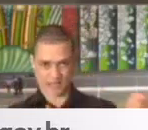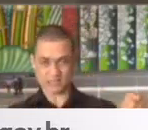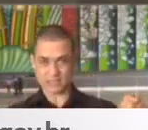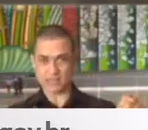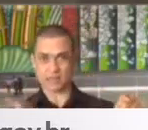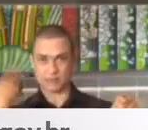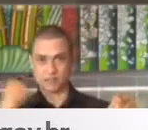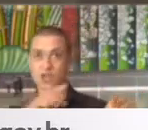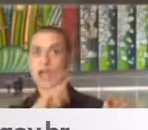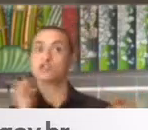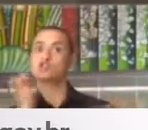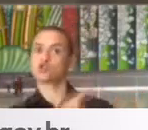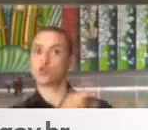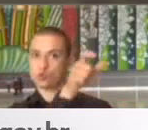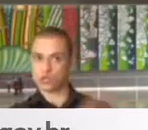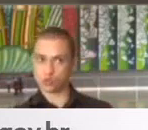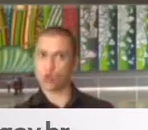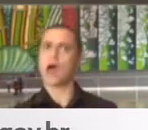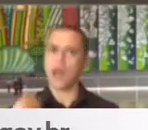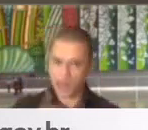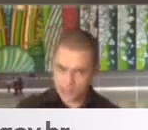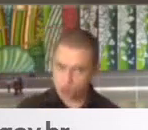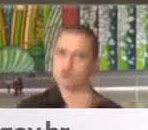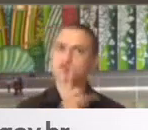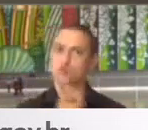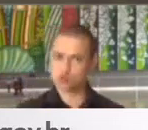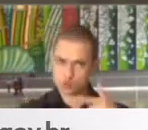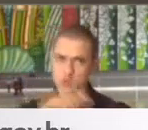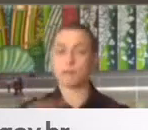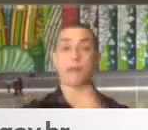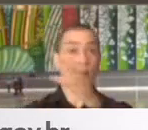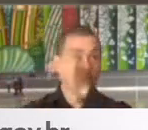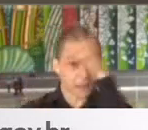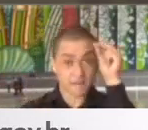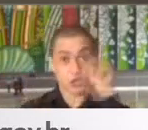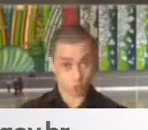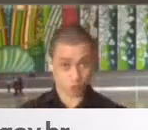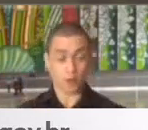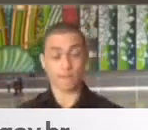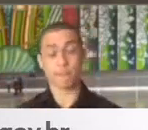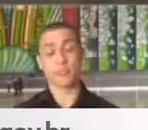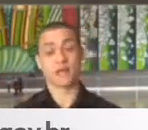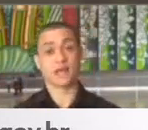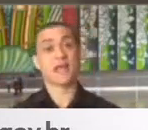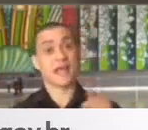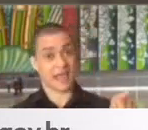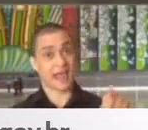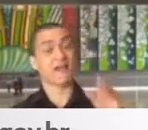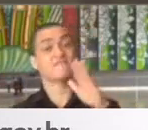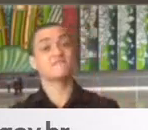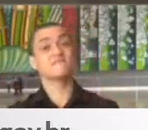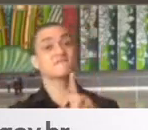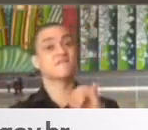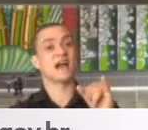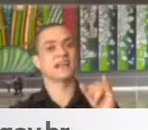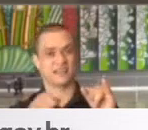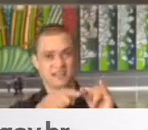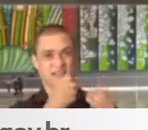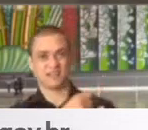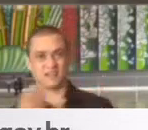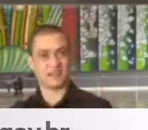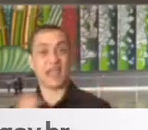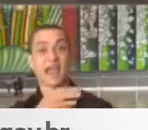sido contratada e que até hoje continua a prestar serviço para a cidade de São Paulo. Ela vai fazer o trajeto, ela